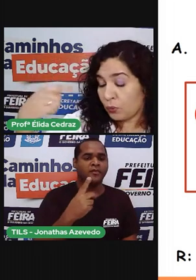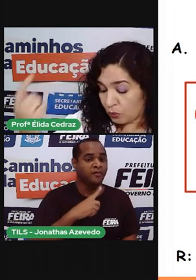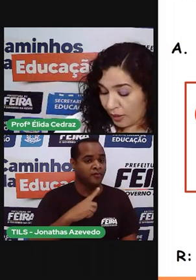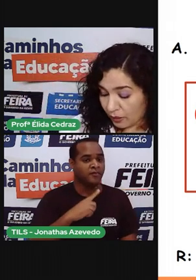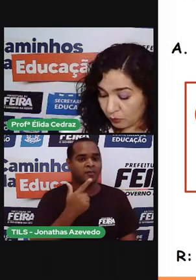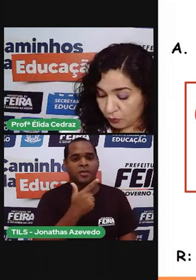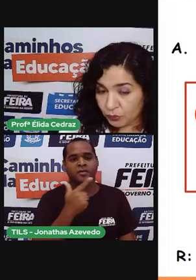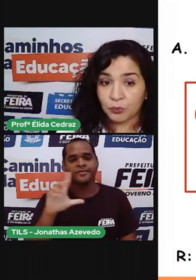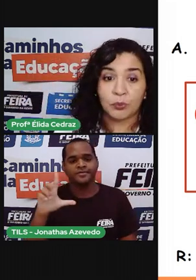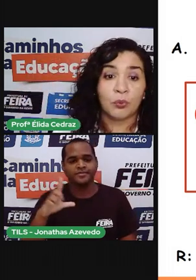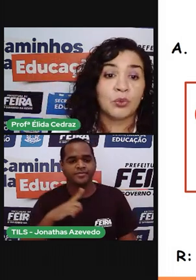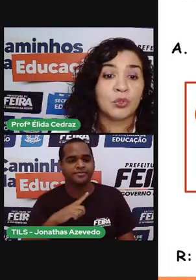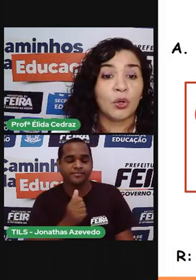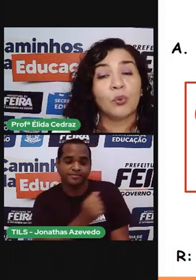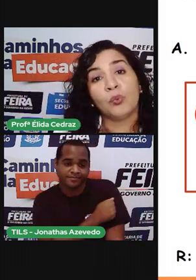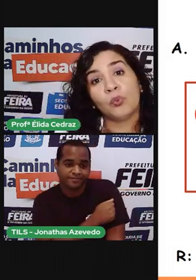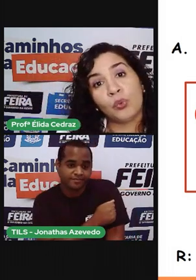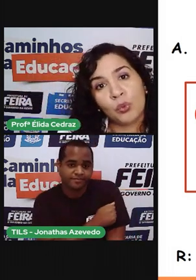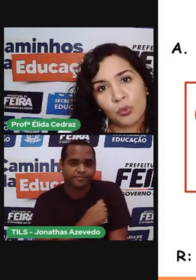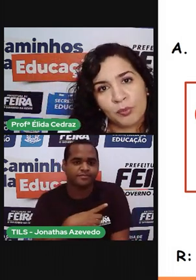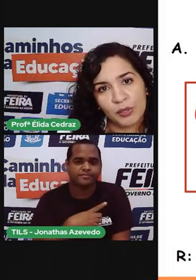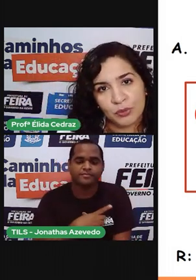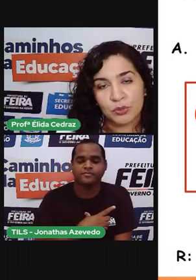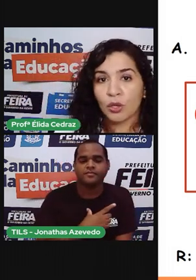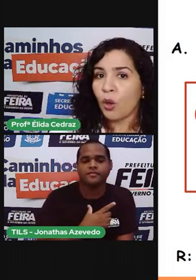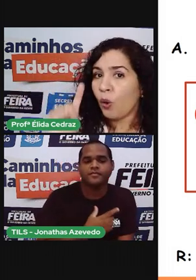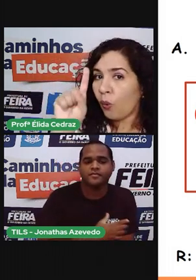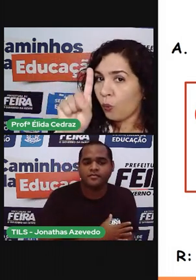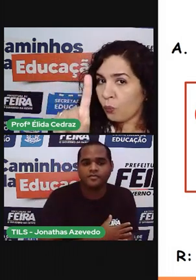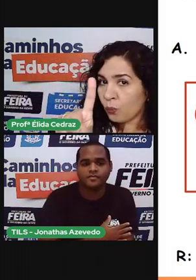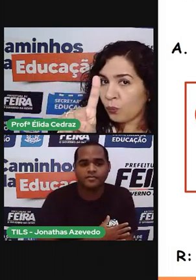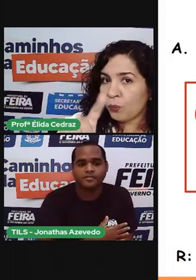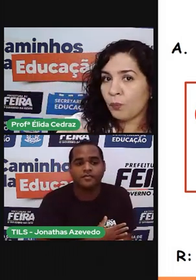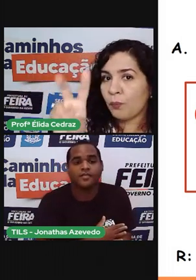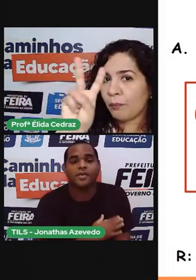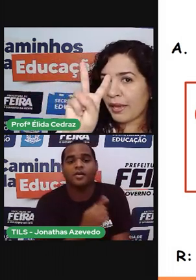o segundo aluno usou números.